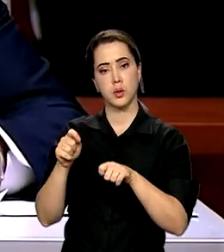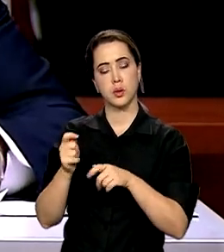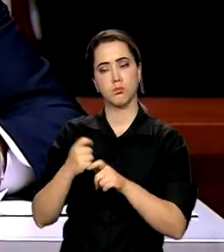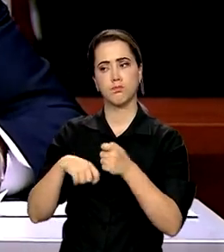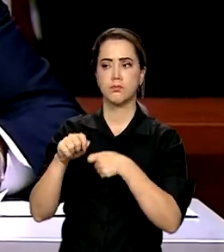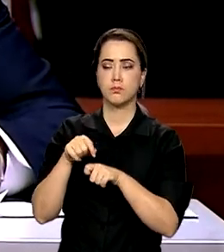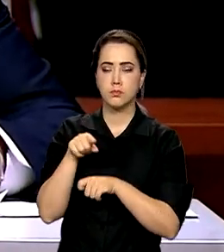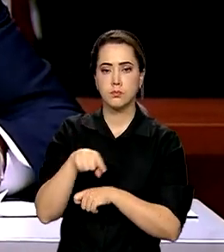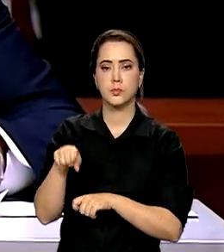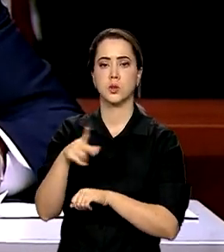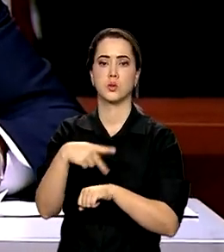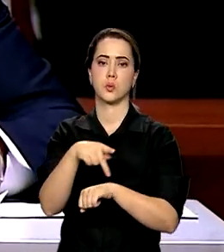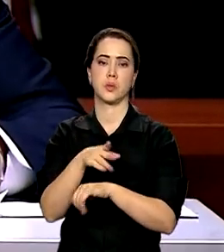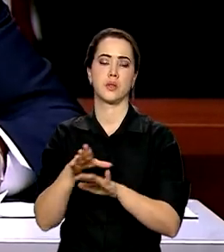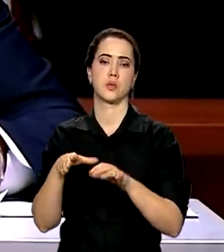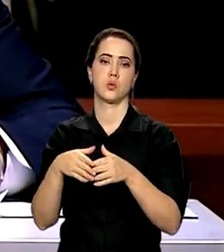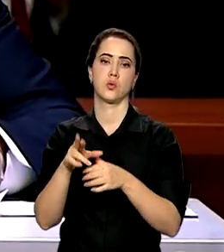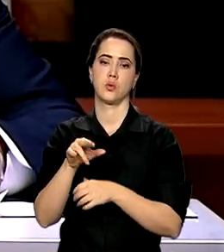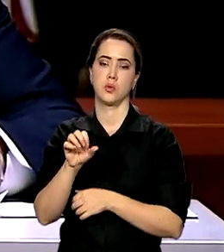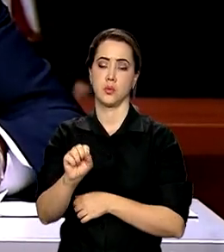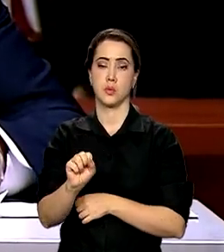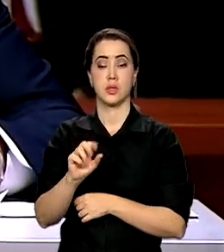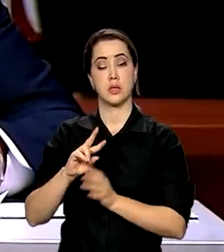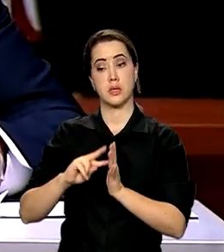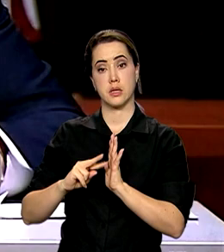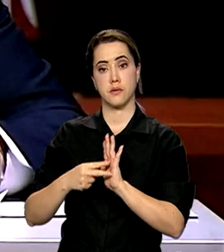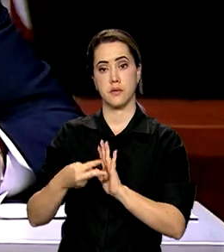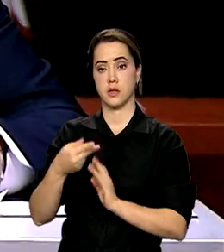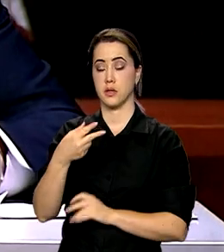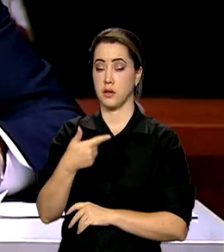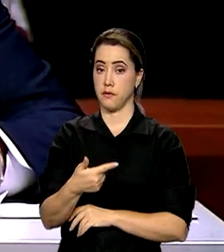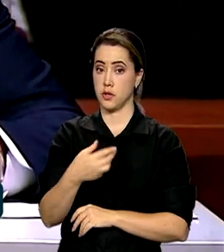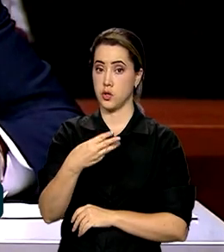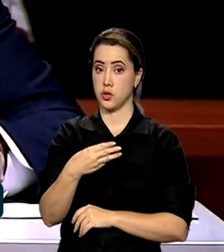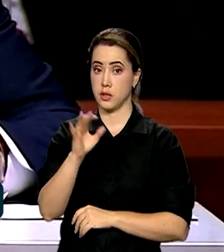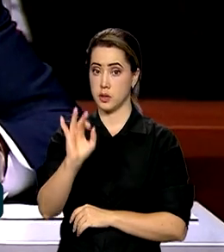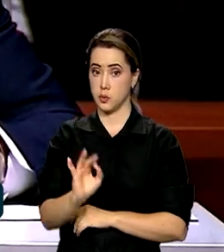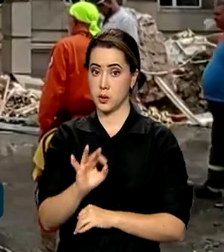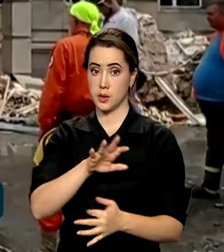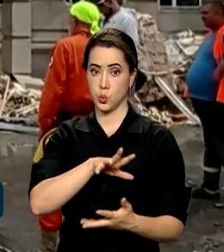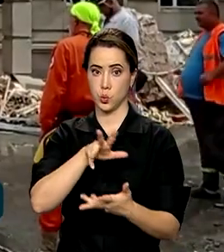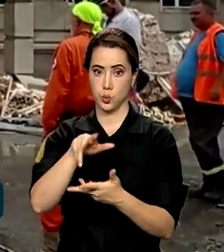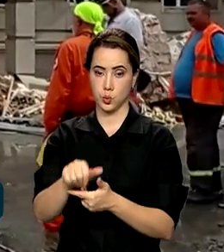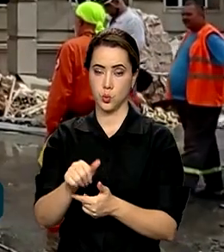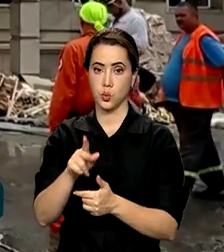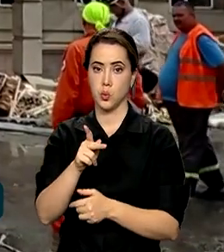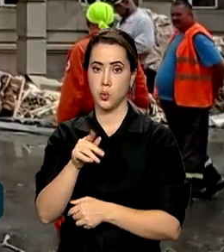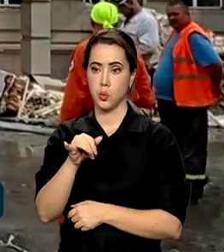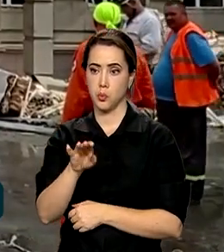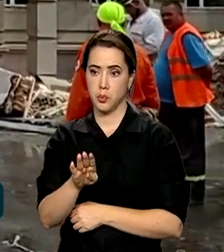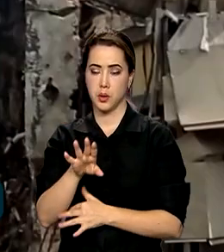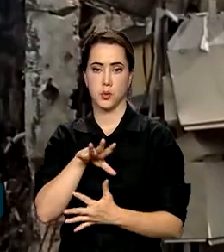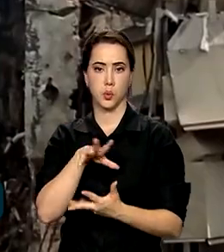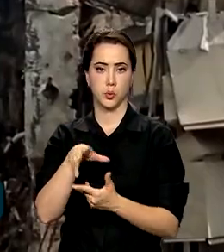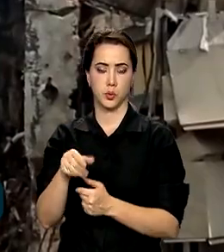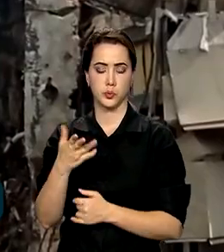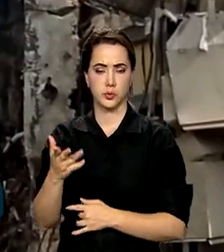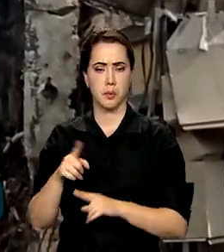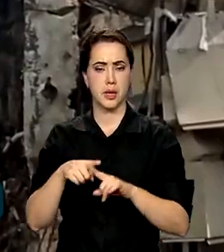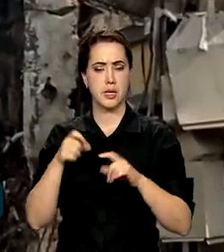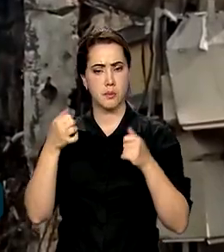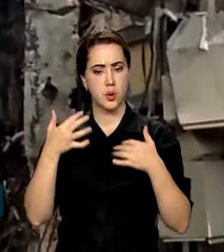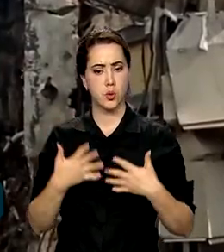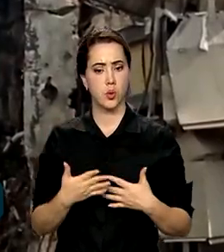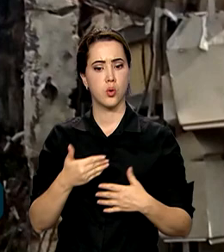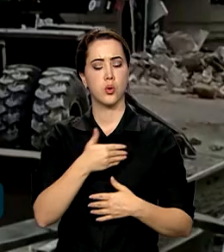membros, responsáveis por 23% do produto interno bruto global. Ele afirmou, no entanto, que o bloco